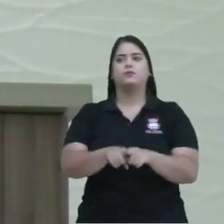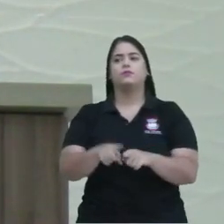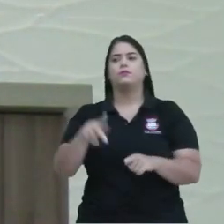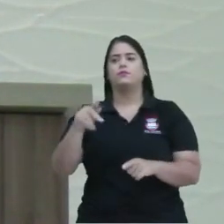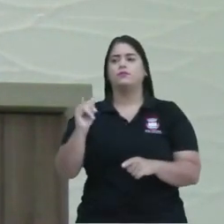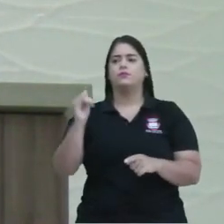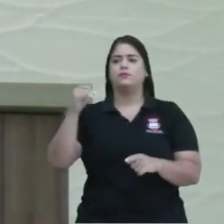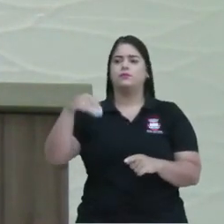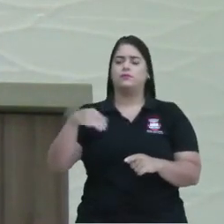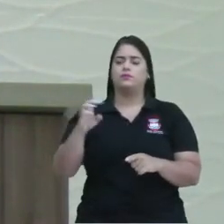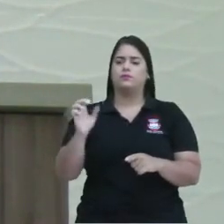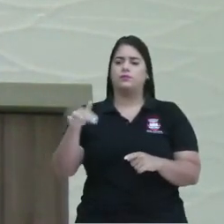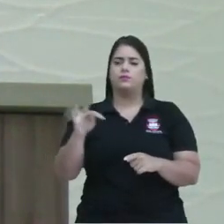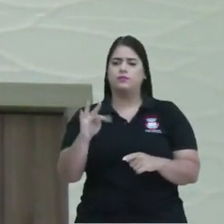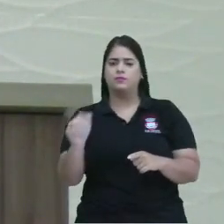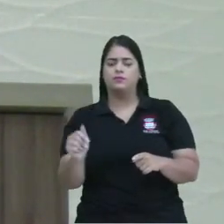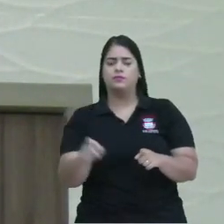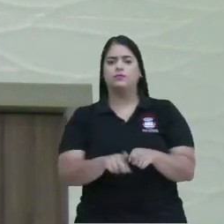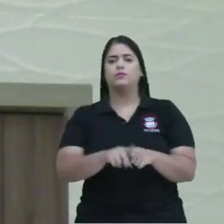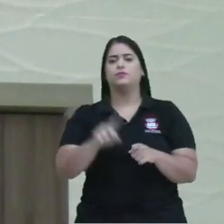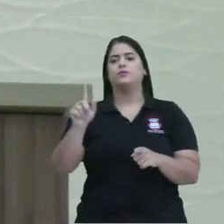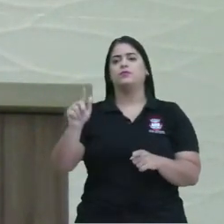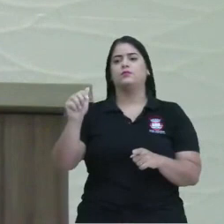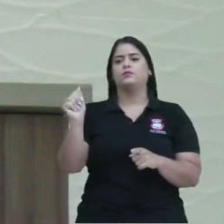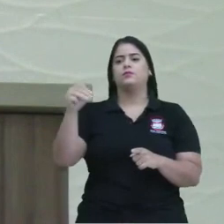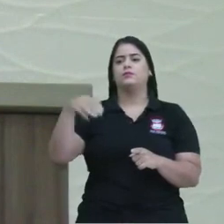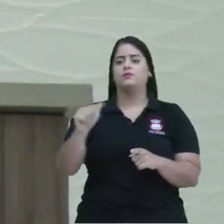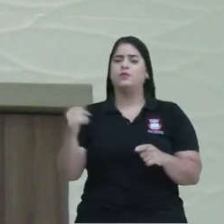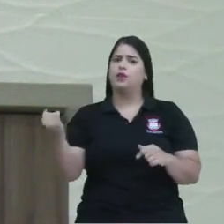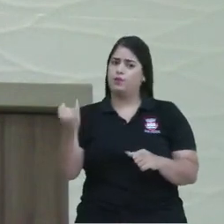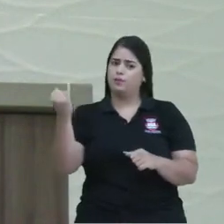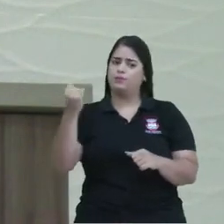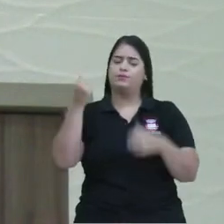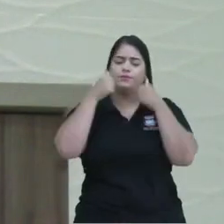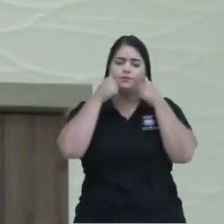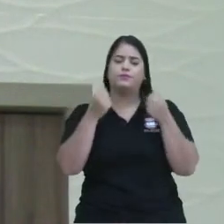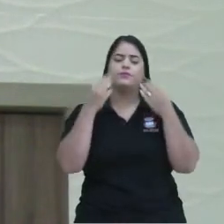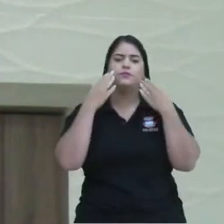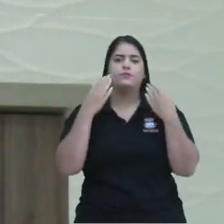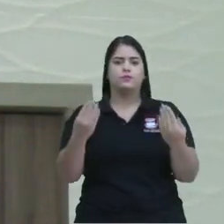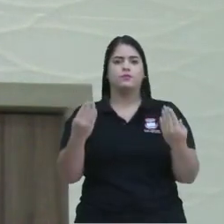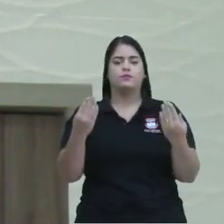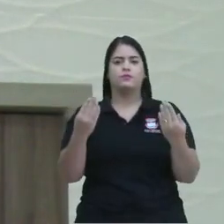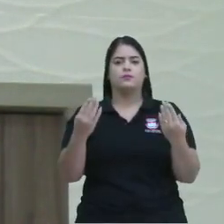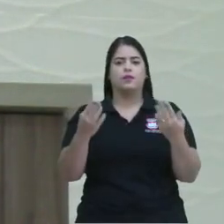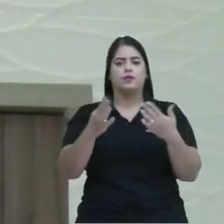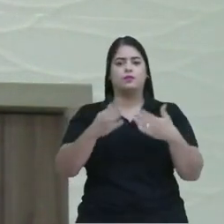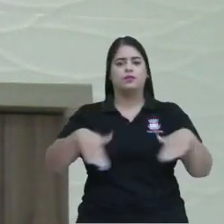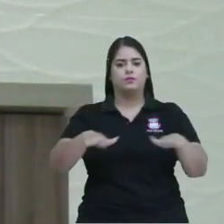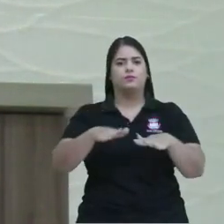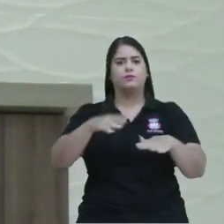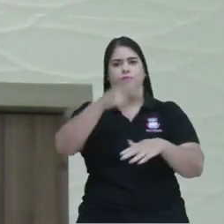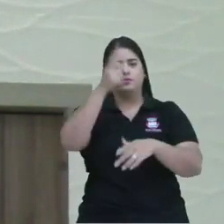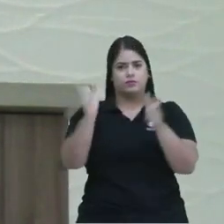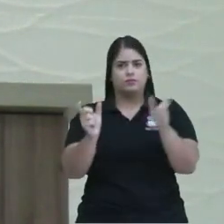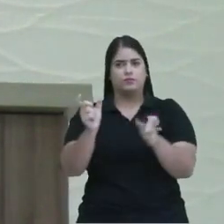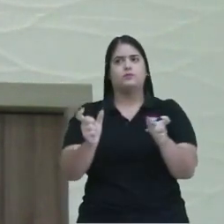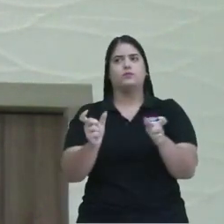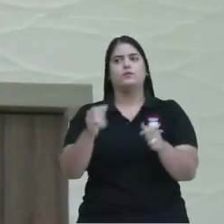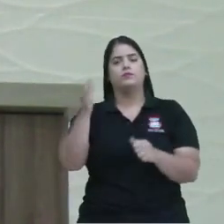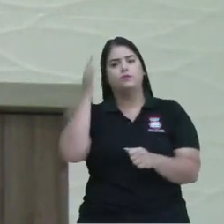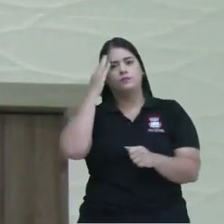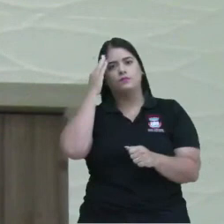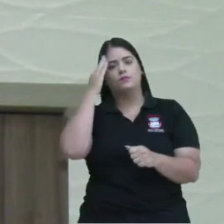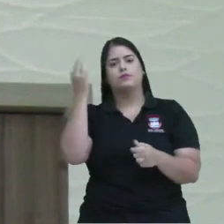muito importante a audiência pública para levar o conhecimento da necessidade de cada setor, para ser feito o